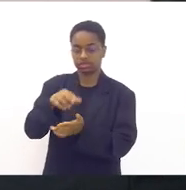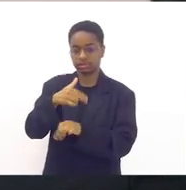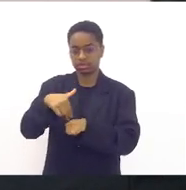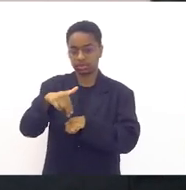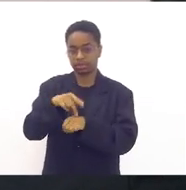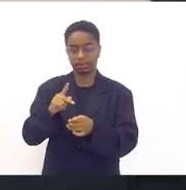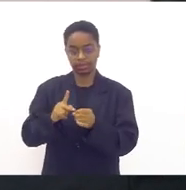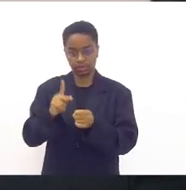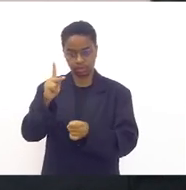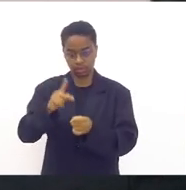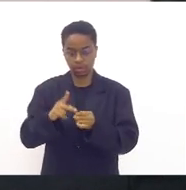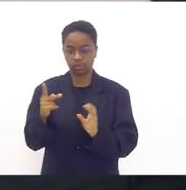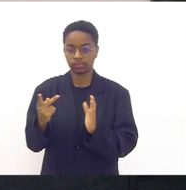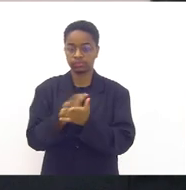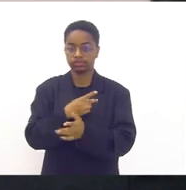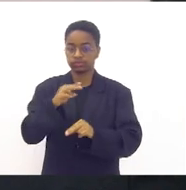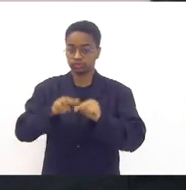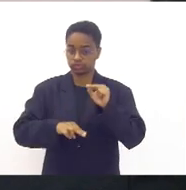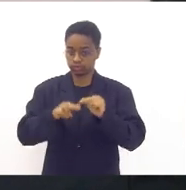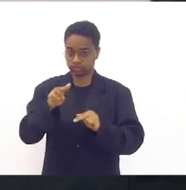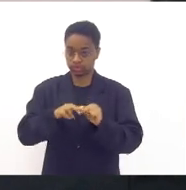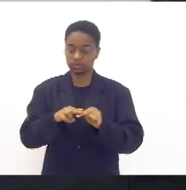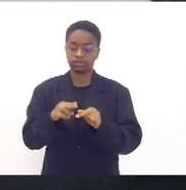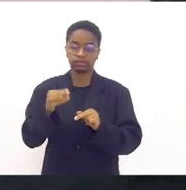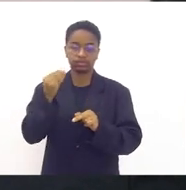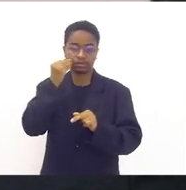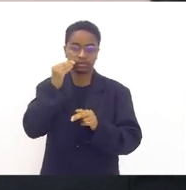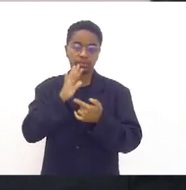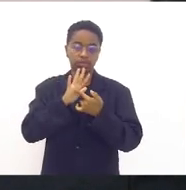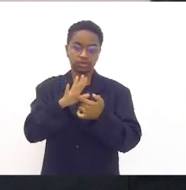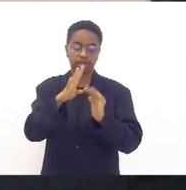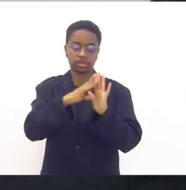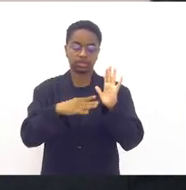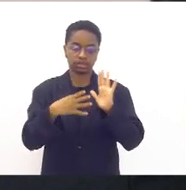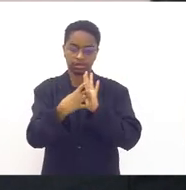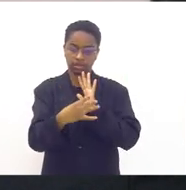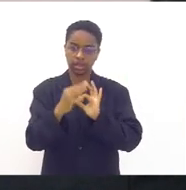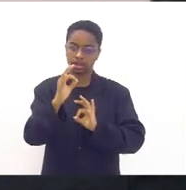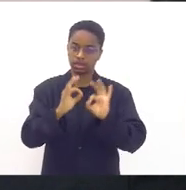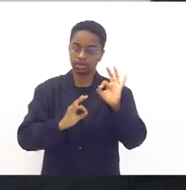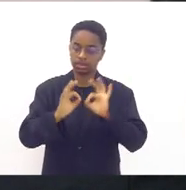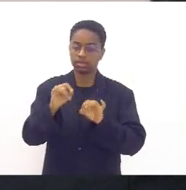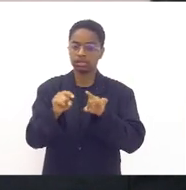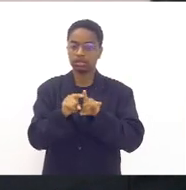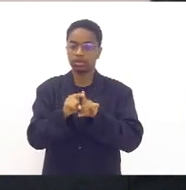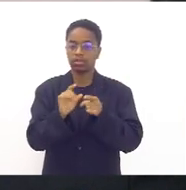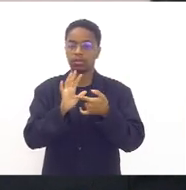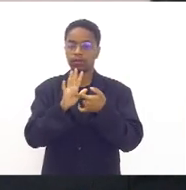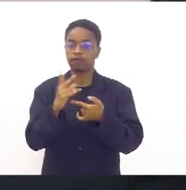ainda desse ano, né, para atualização da tabela, revisão do preço de referência do petróleo. Essa